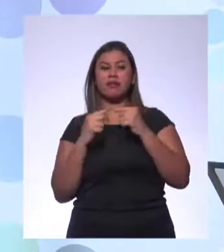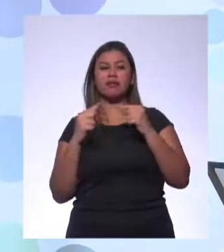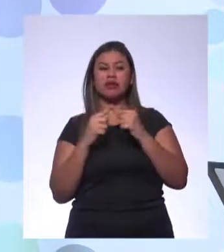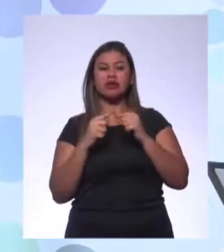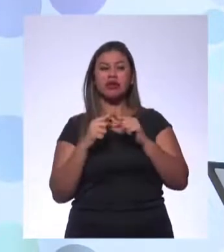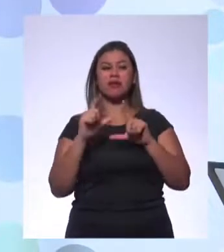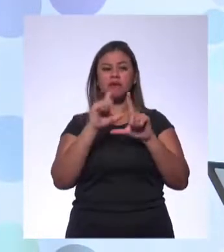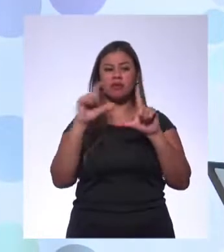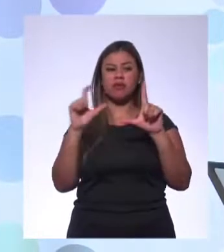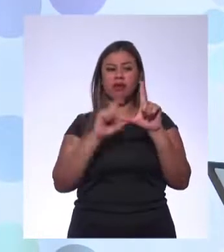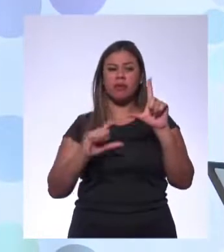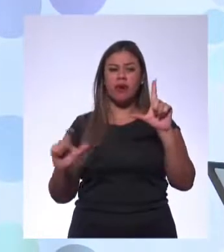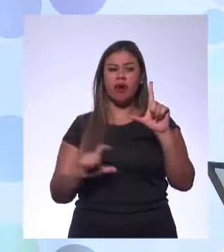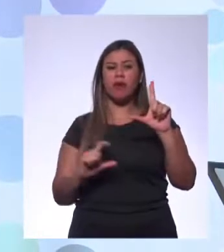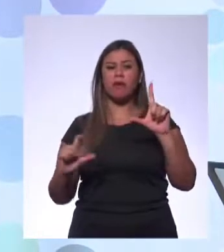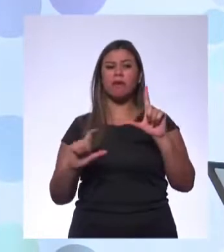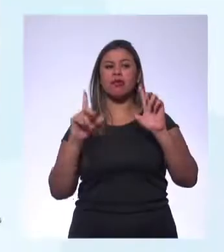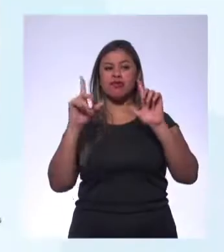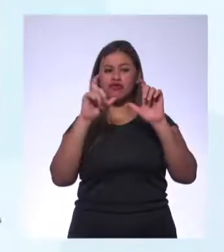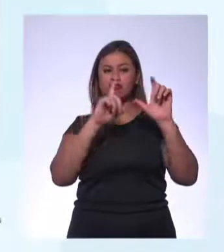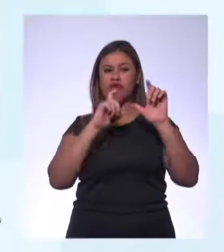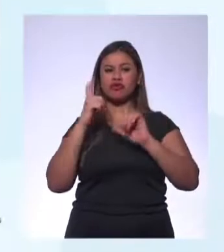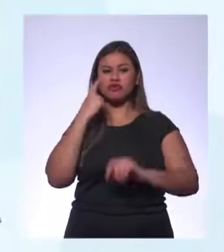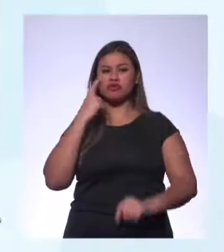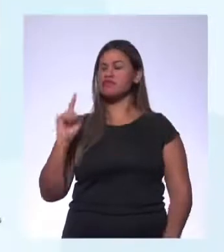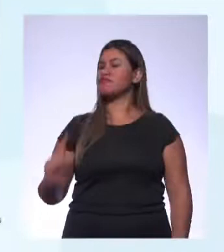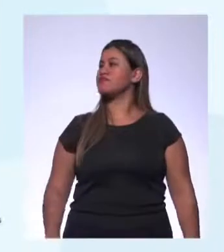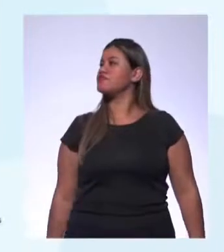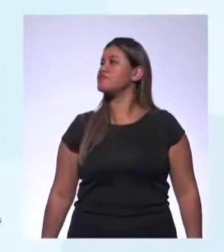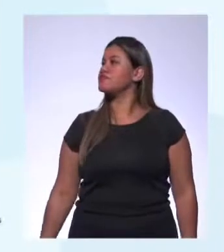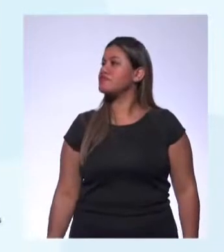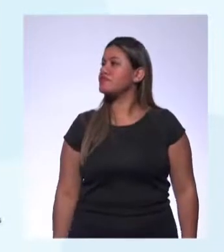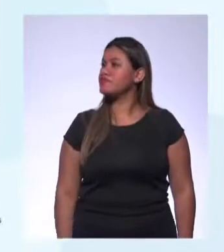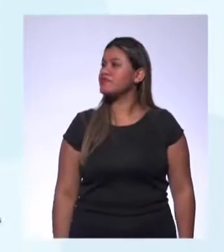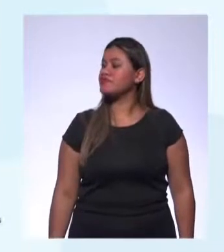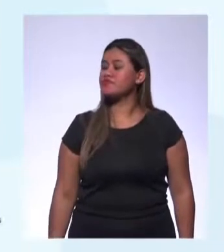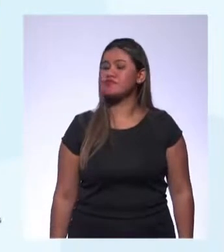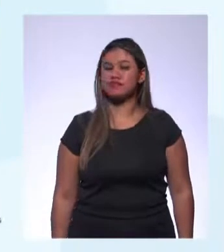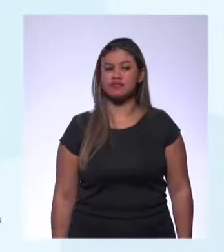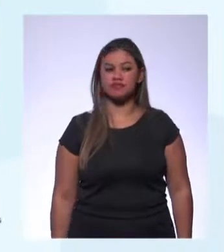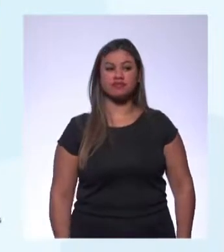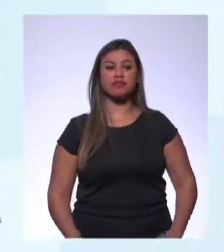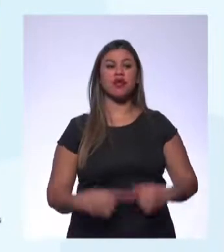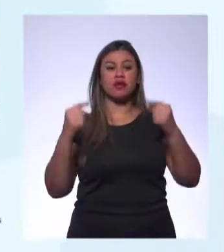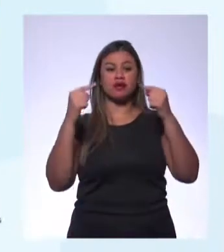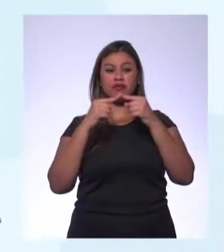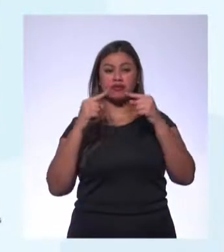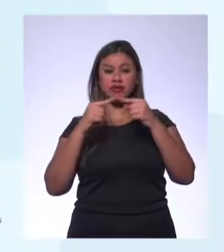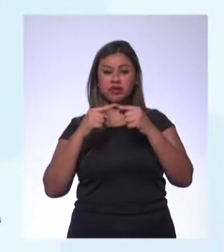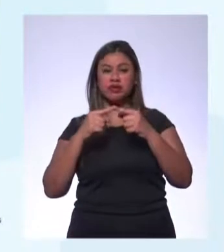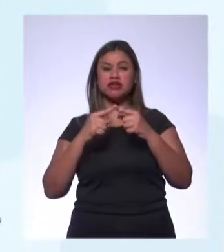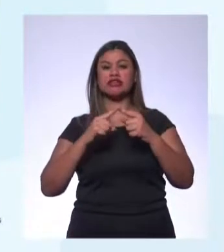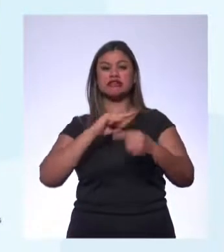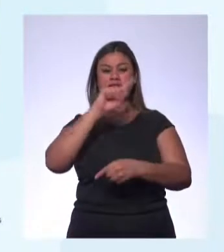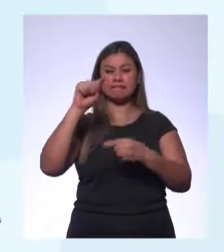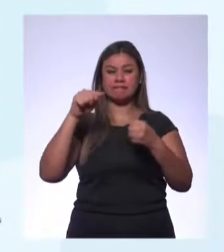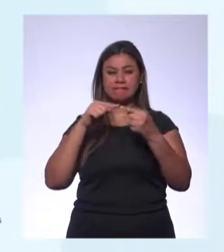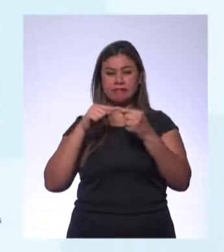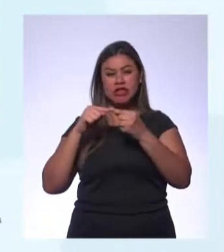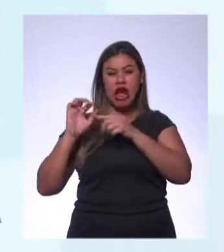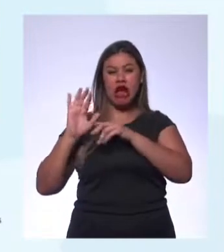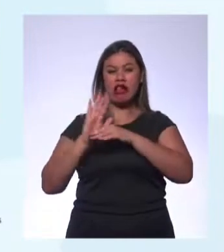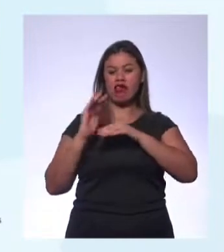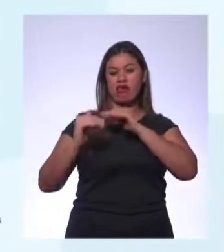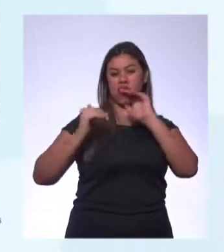charge, de uma fotografia que vão aparecer aí na tela, vamos problematizar um pouquinho essa questão da chamada missão